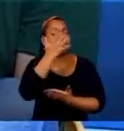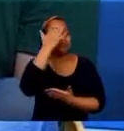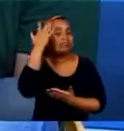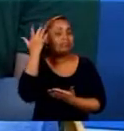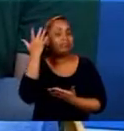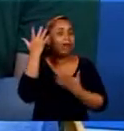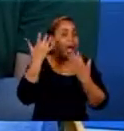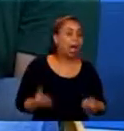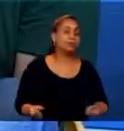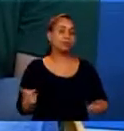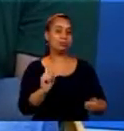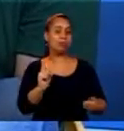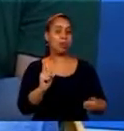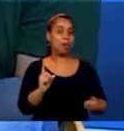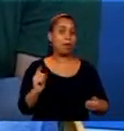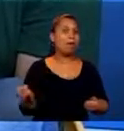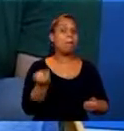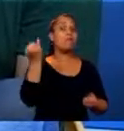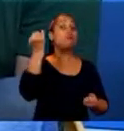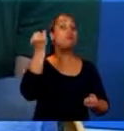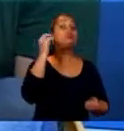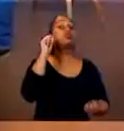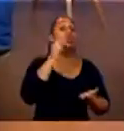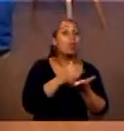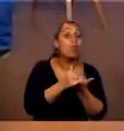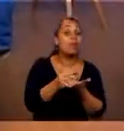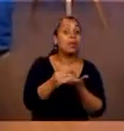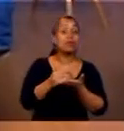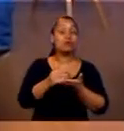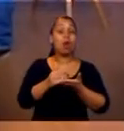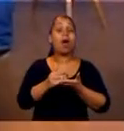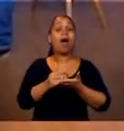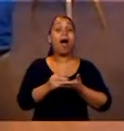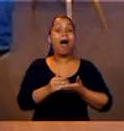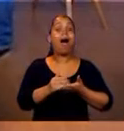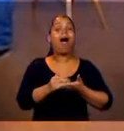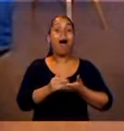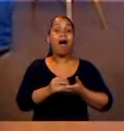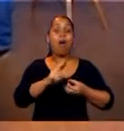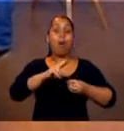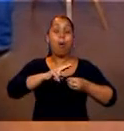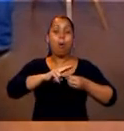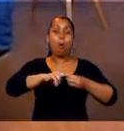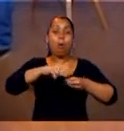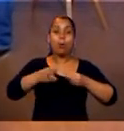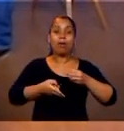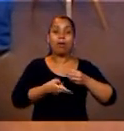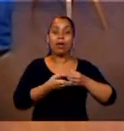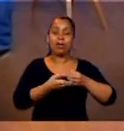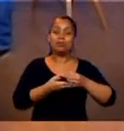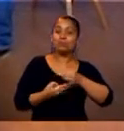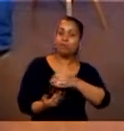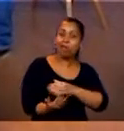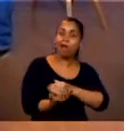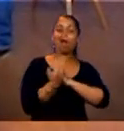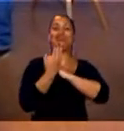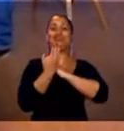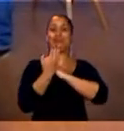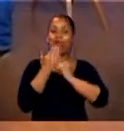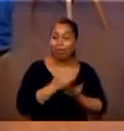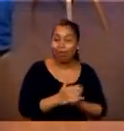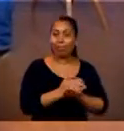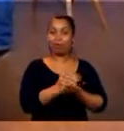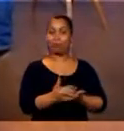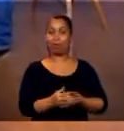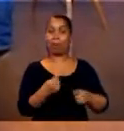muito importante que abriu foi a Unesp, que foi aí do escritório do professor Arif. Dali a gente conseguiu algo mais técnico, porque a